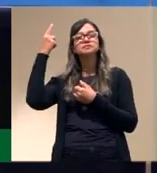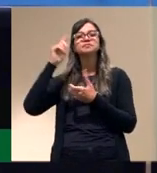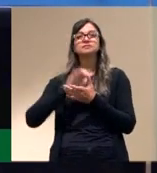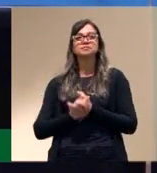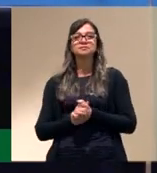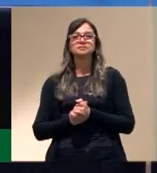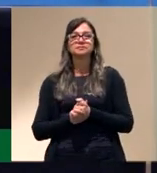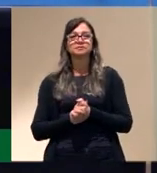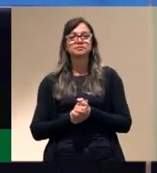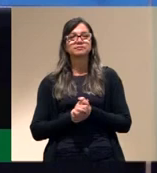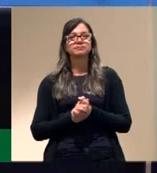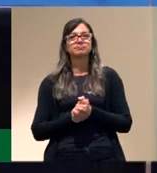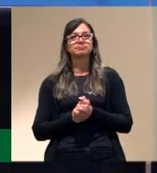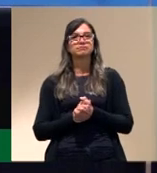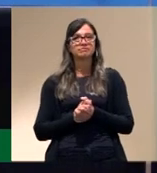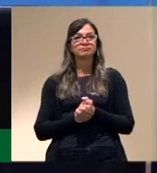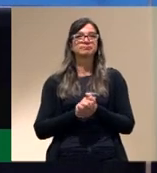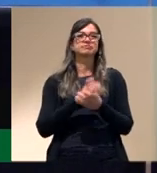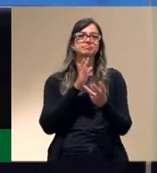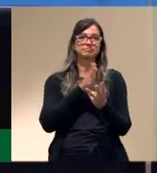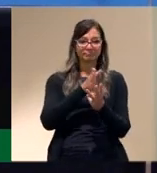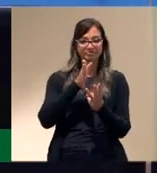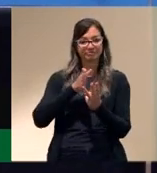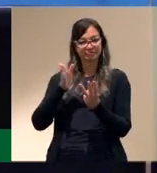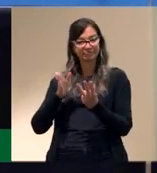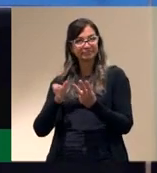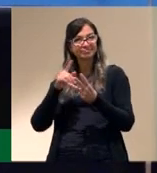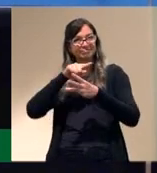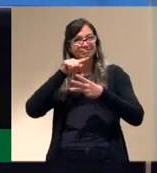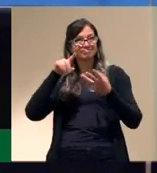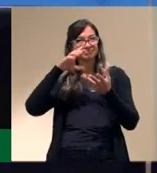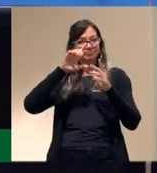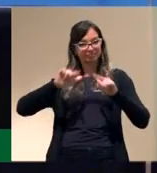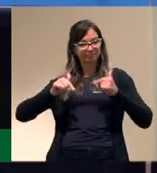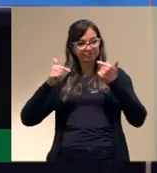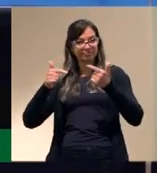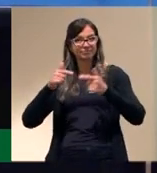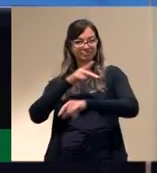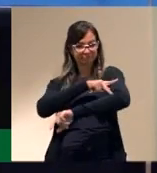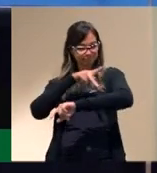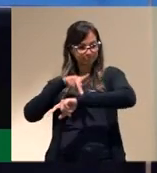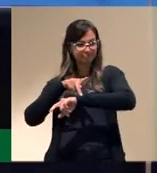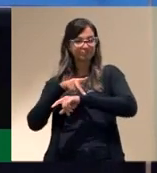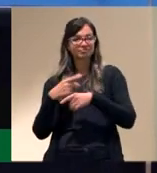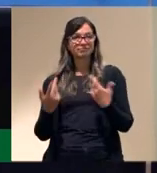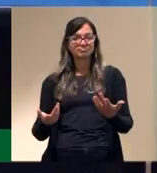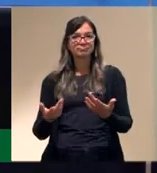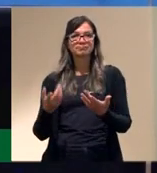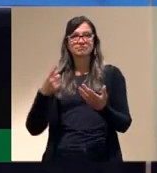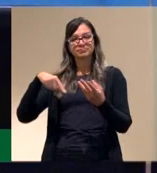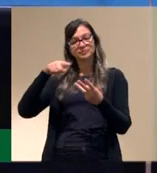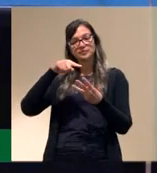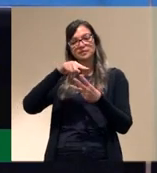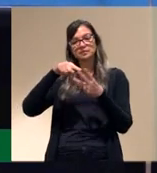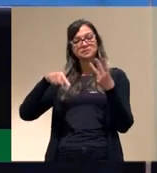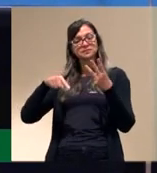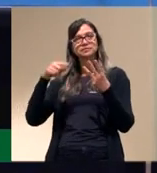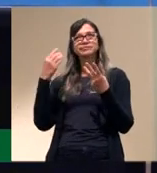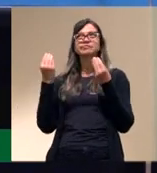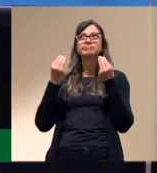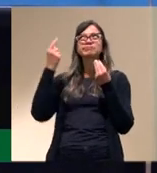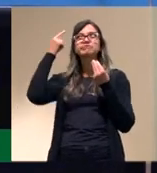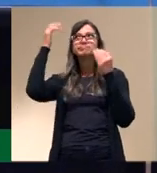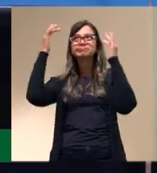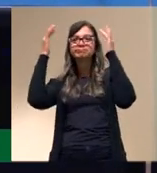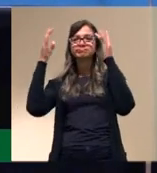Trabalhar com os três núcleos de ação pedagógica, esses três grupos, leva a esse problema de como planejar